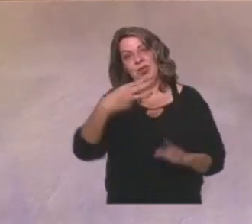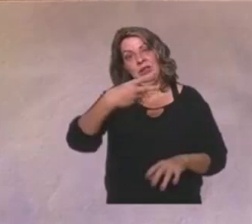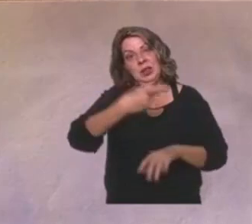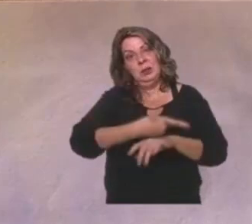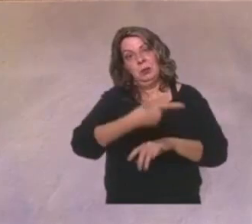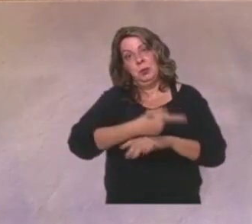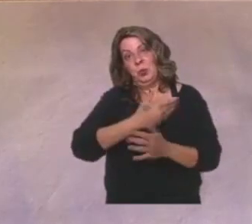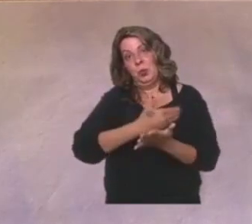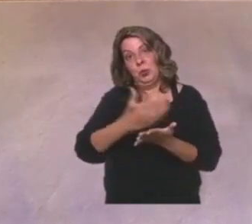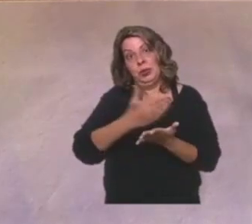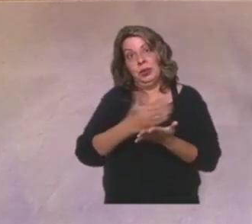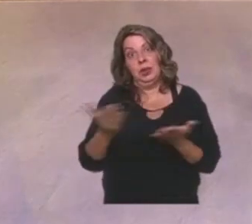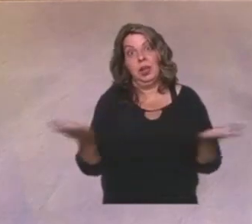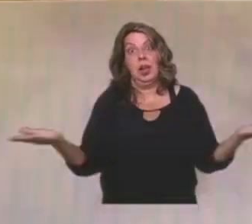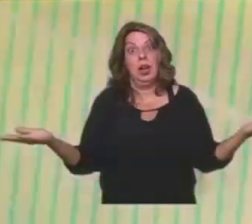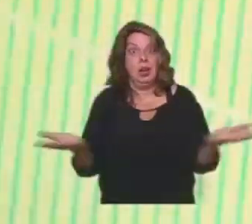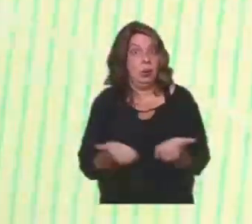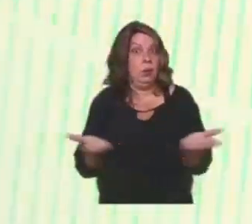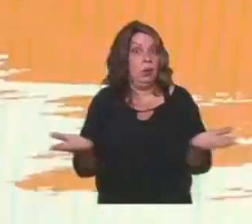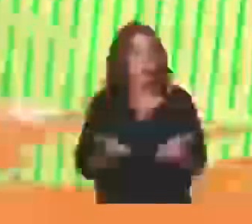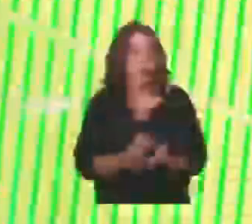prêmio começando agora.